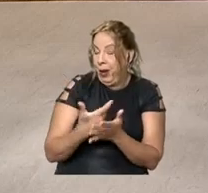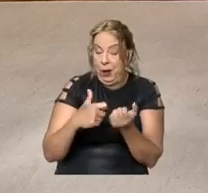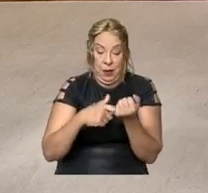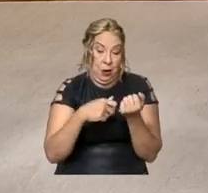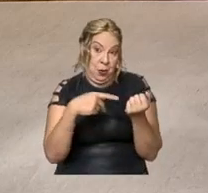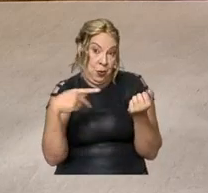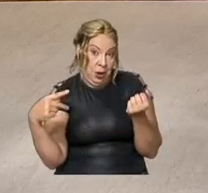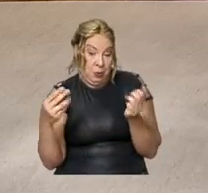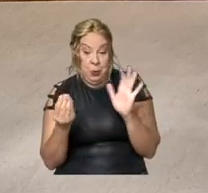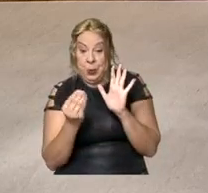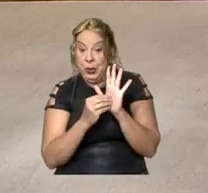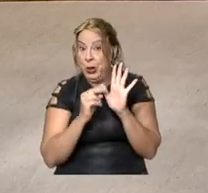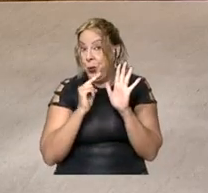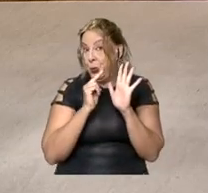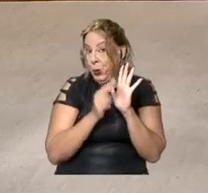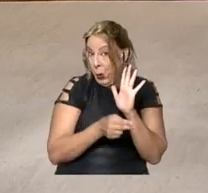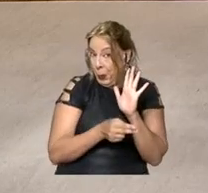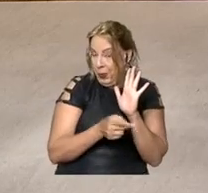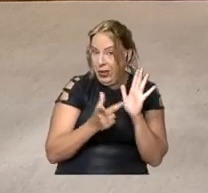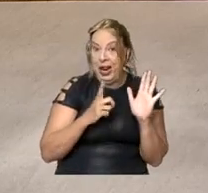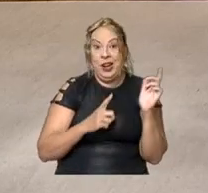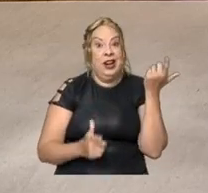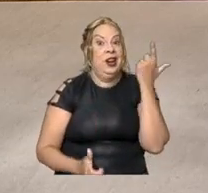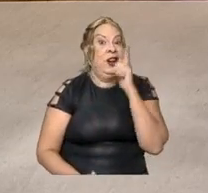A alegria é o queijo.